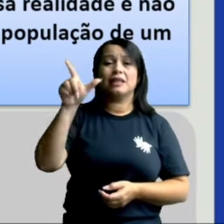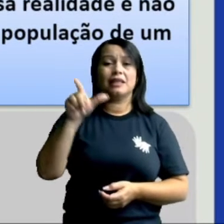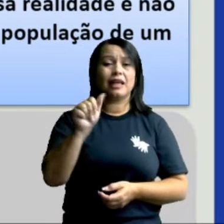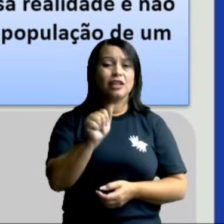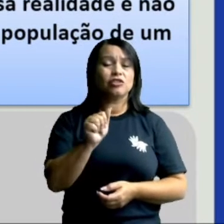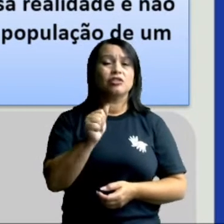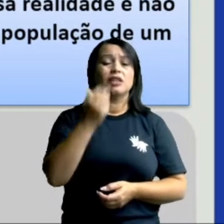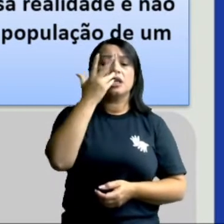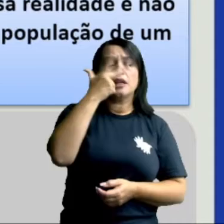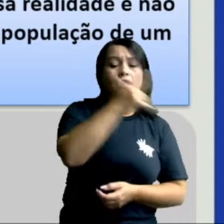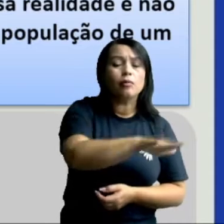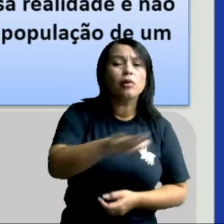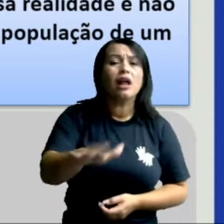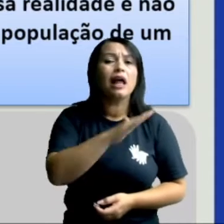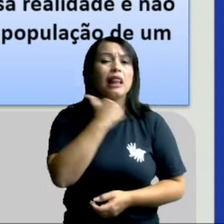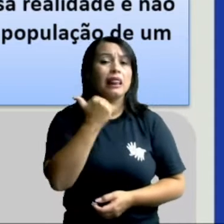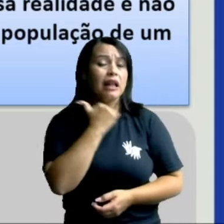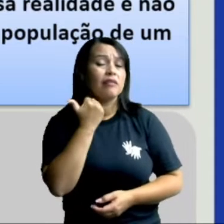infantil, a gente tem que